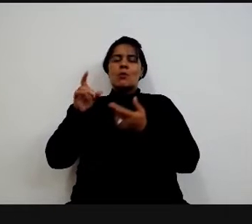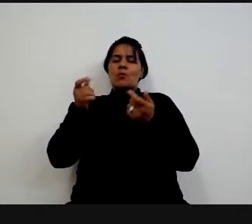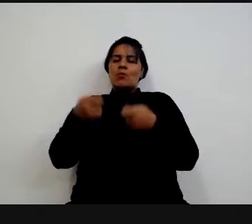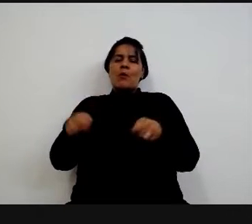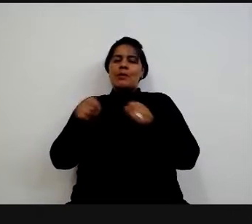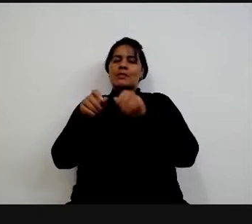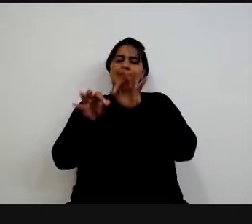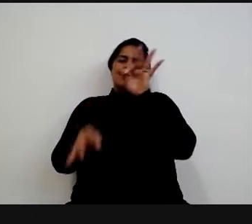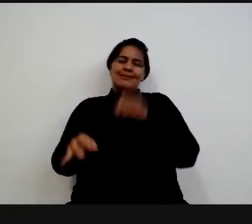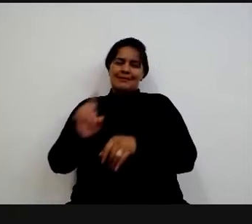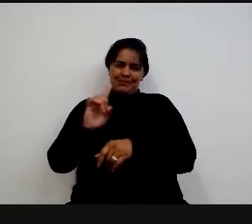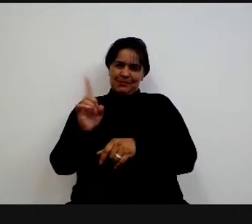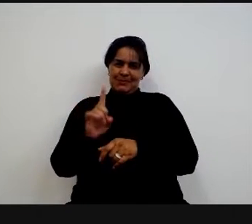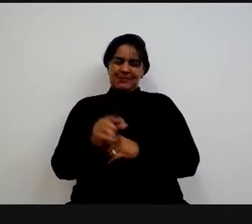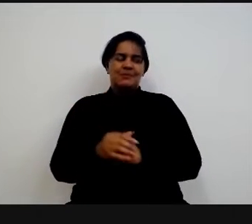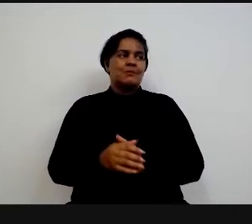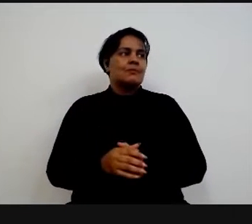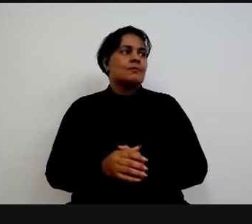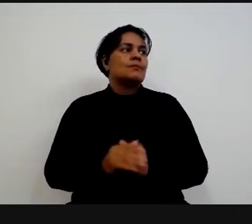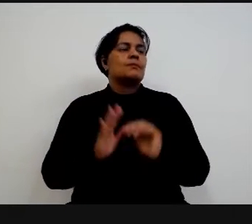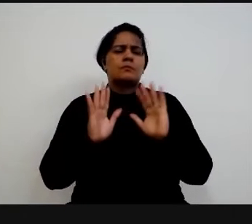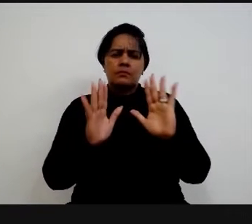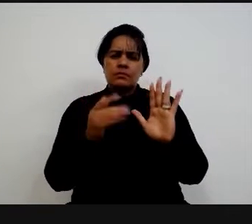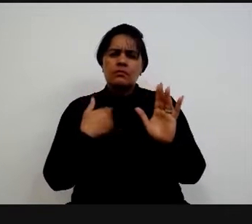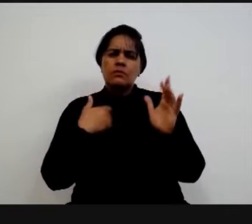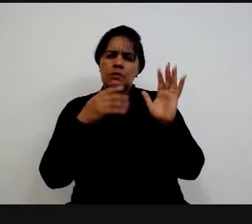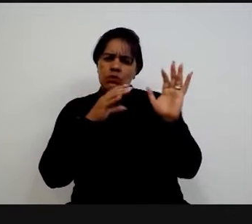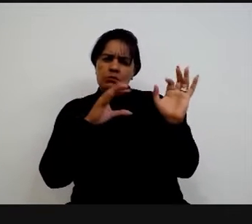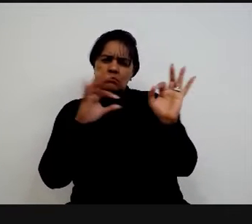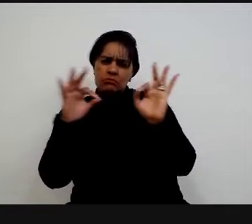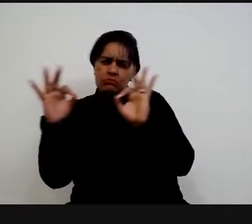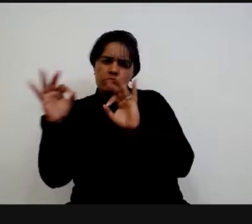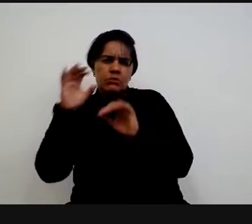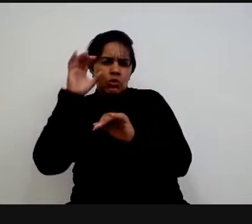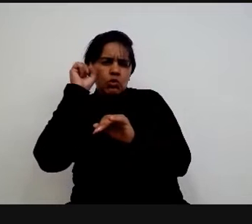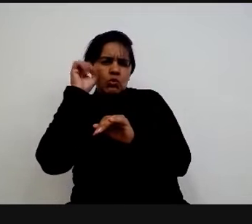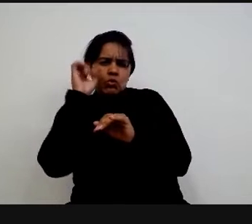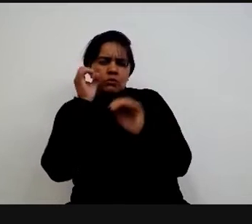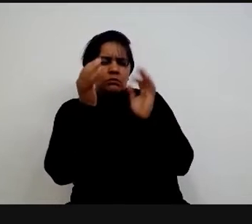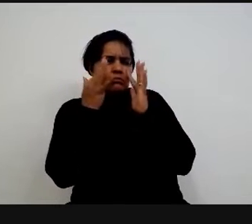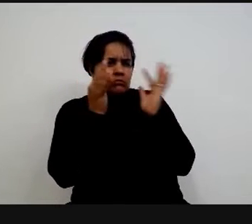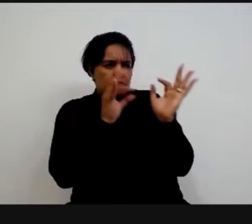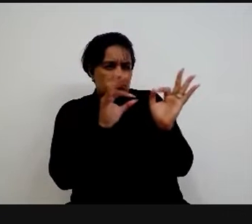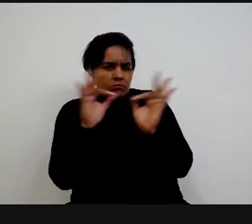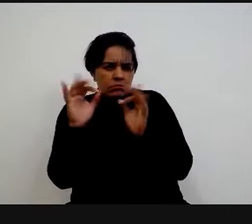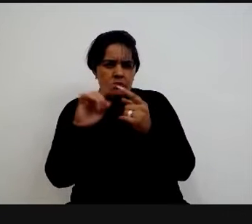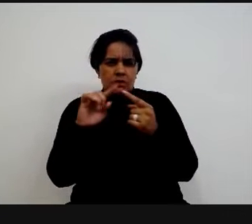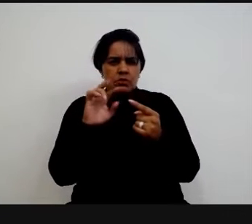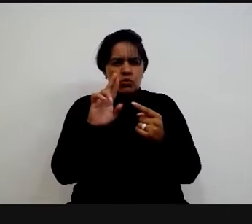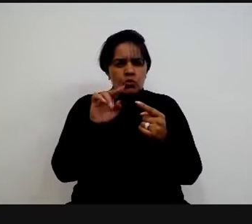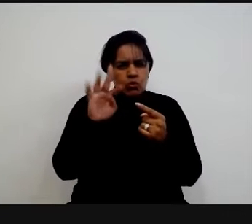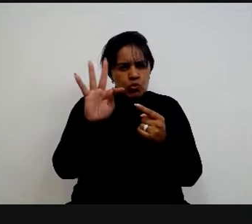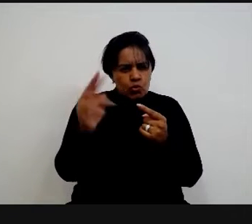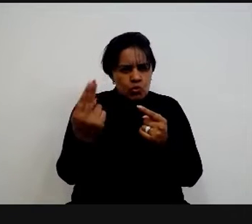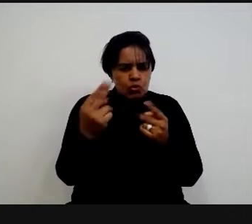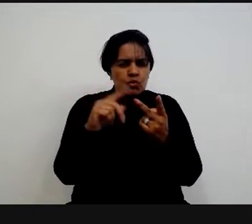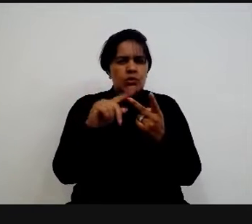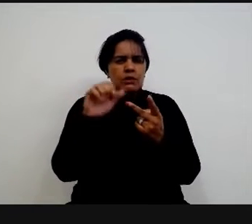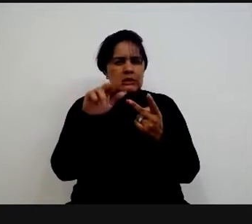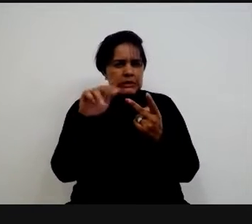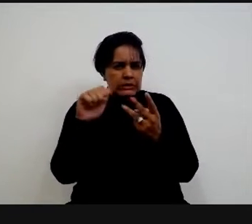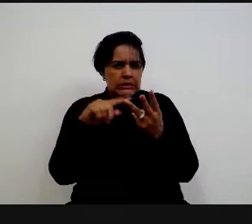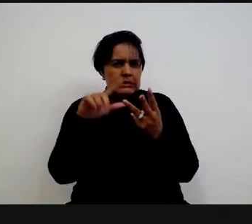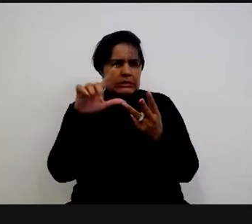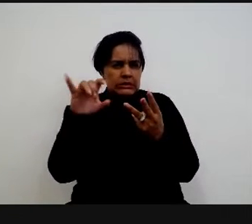por último. Né? Mas eu ouvi atentamente o que disseram a Ruth, a Ana,